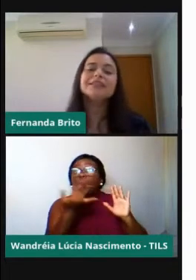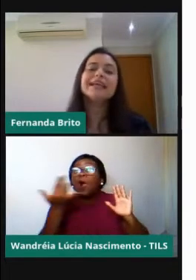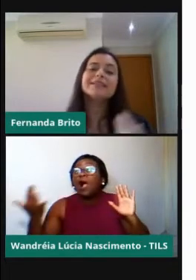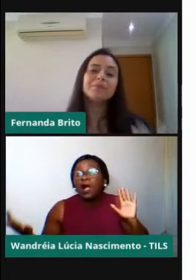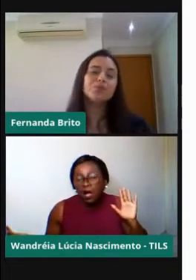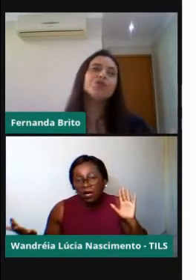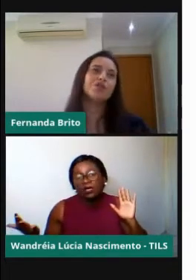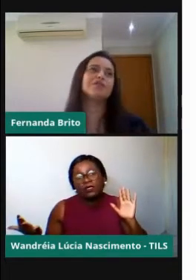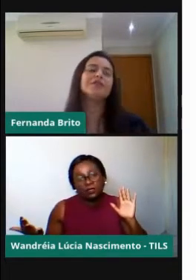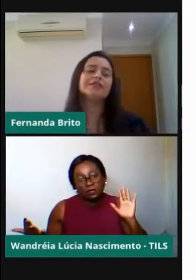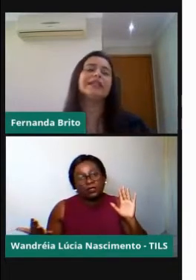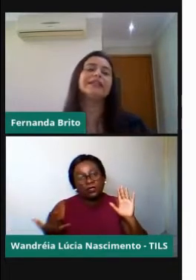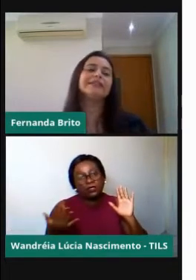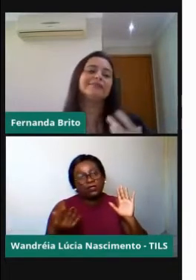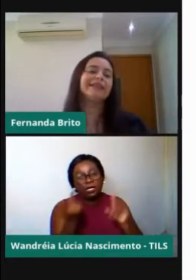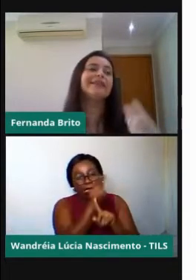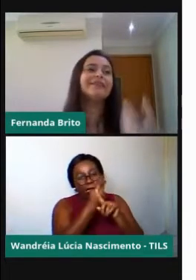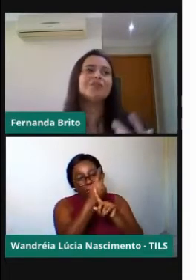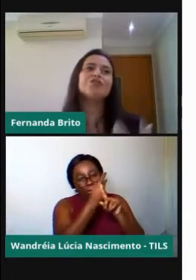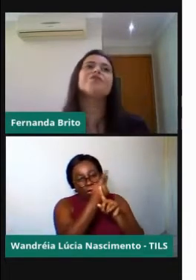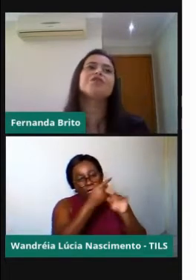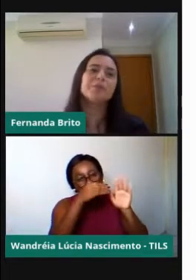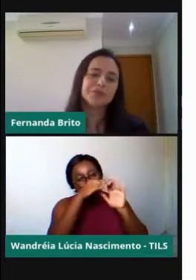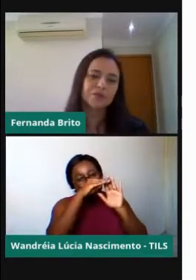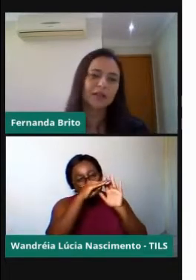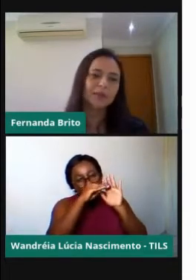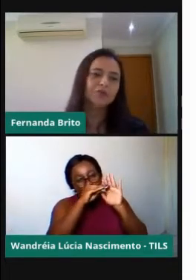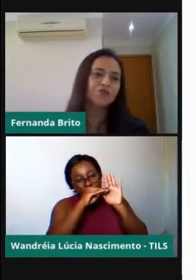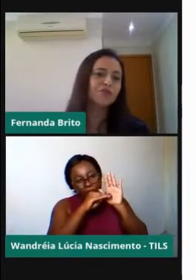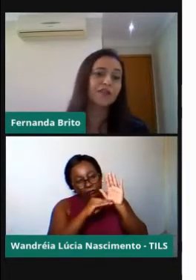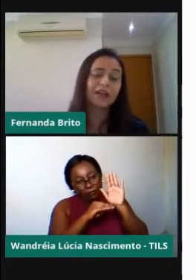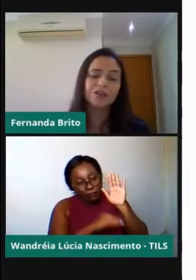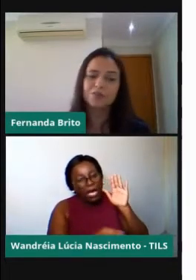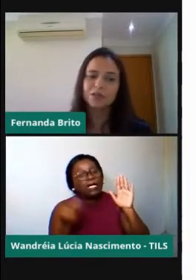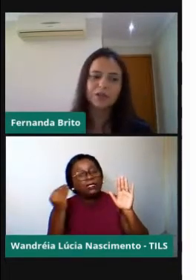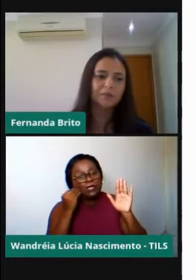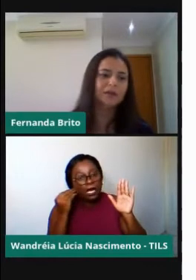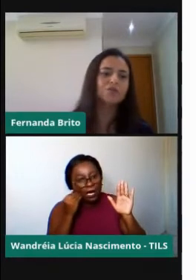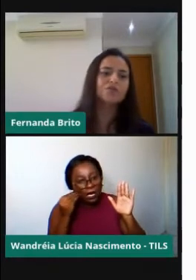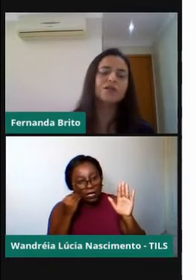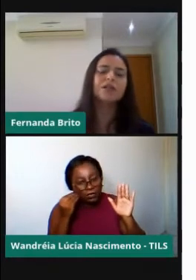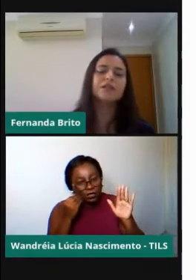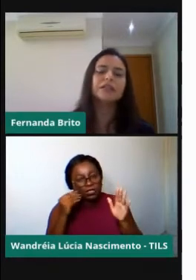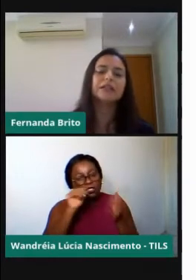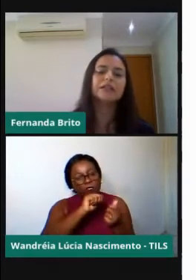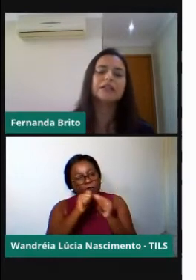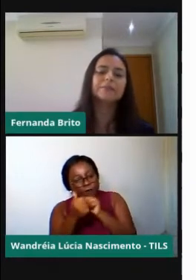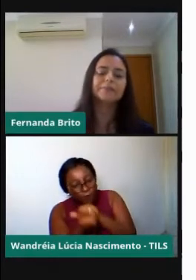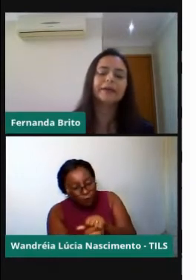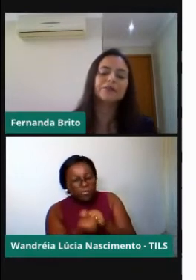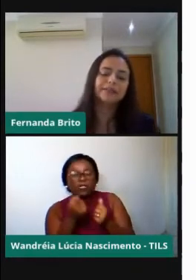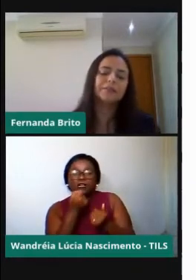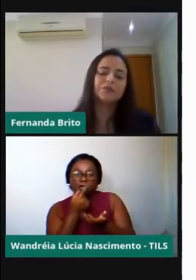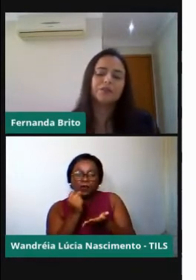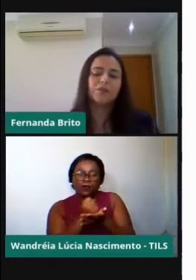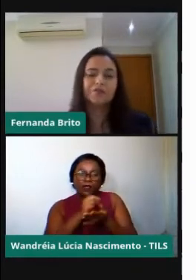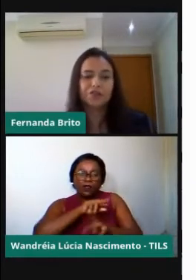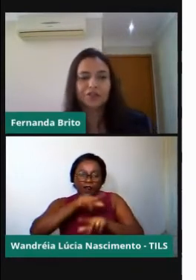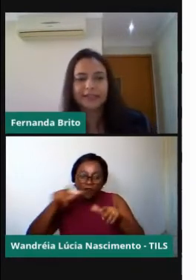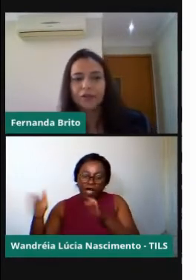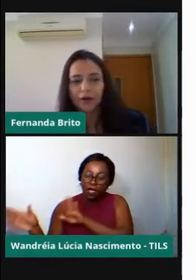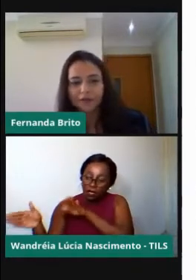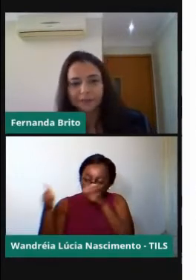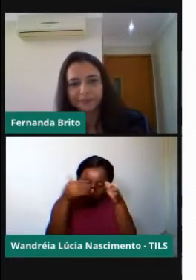magnitude dessa busca, né, da tentativa de reposicionamento de diferentes medicamentos, né, para o tratamento